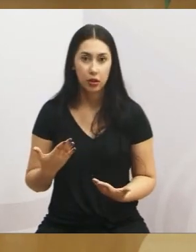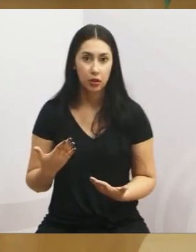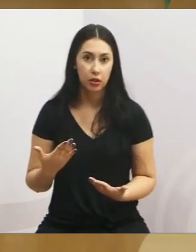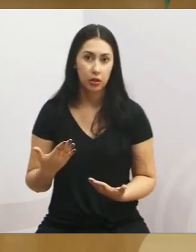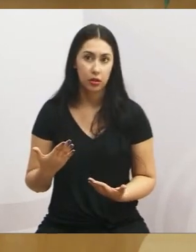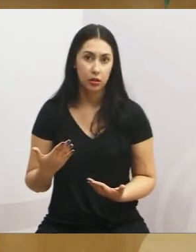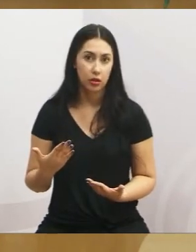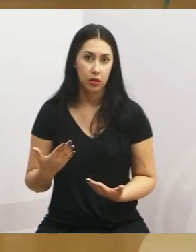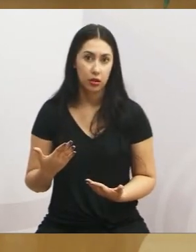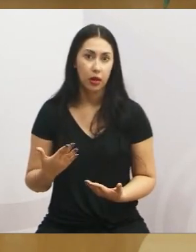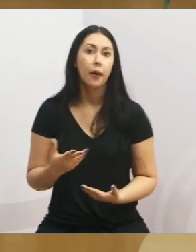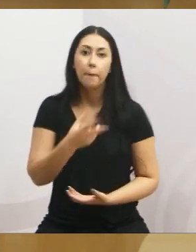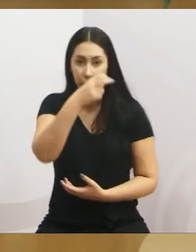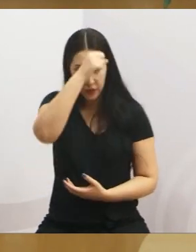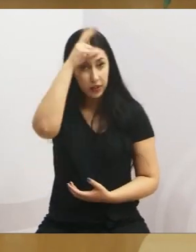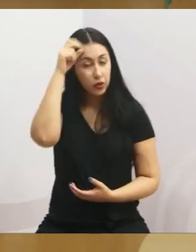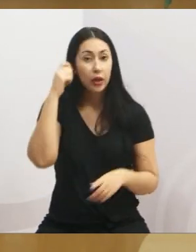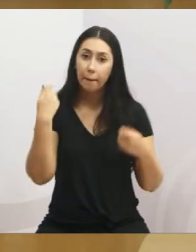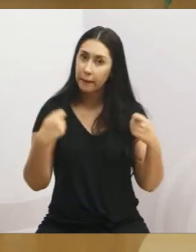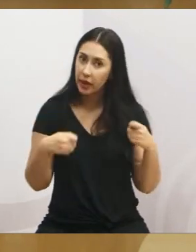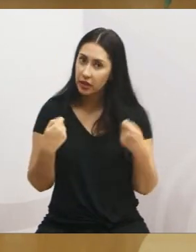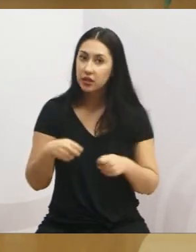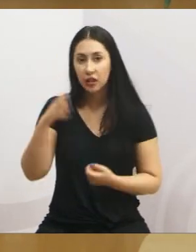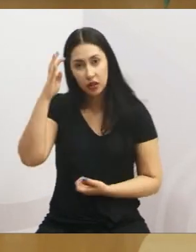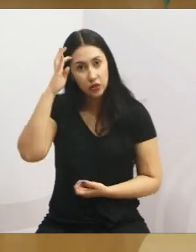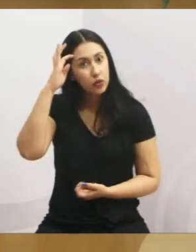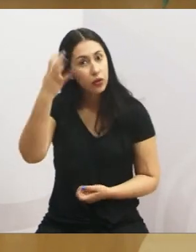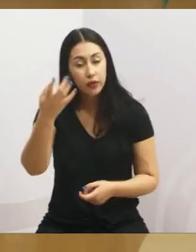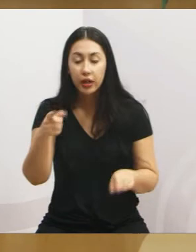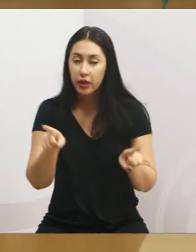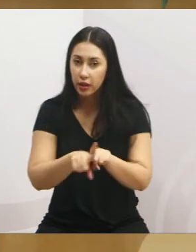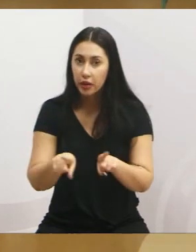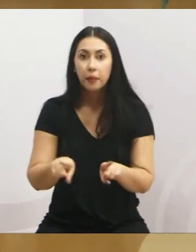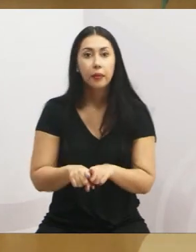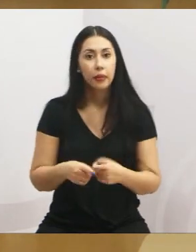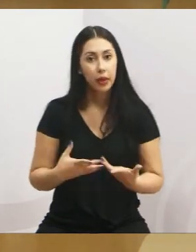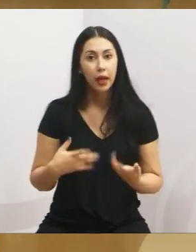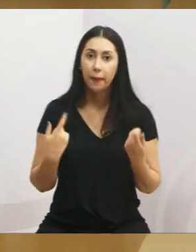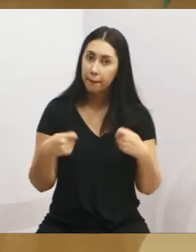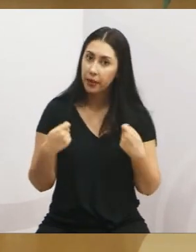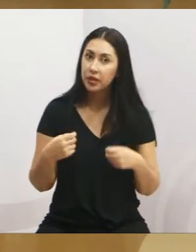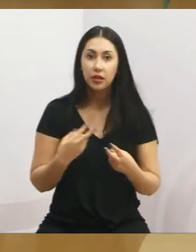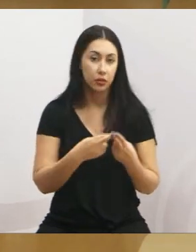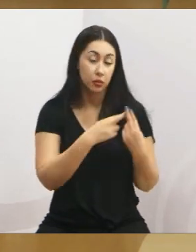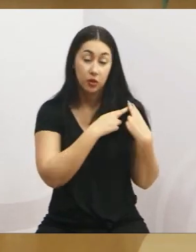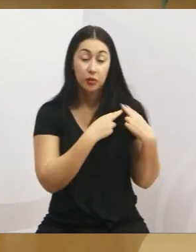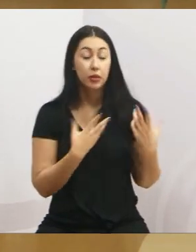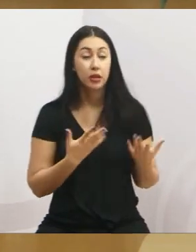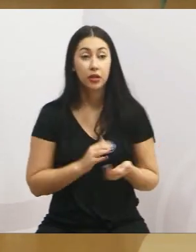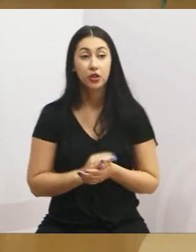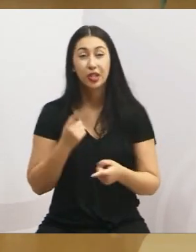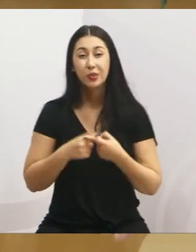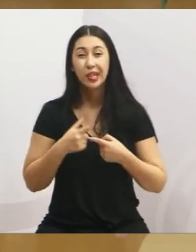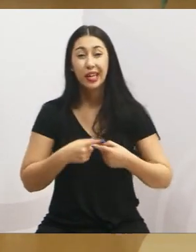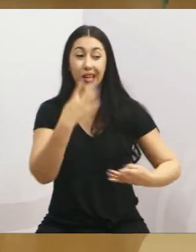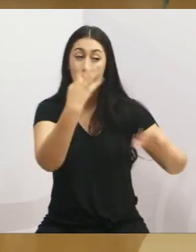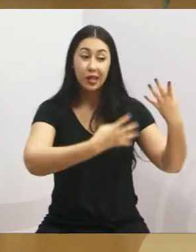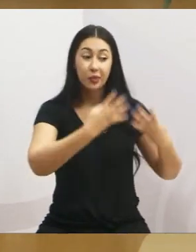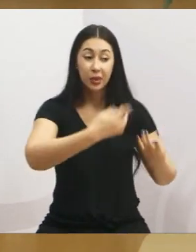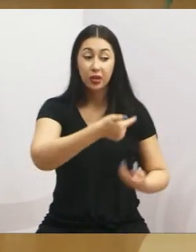o direito da prefeitura de correr atrás para que esse proprietário tome as providências, porque ele está lesando